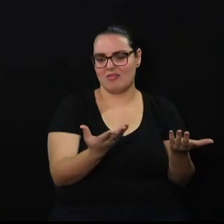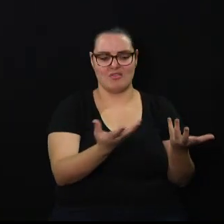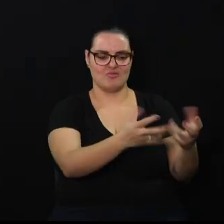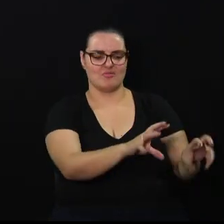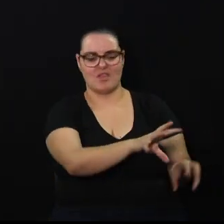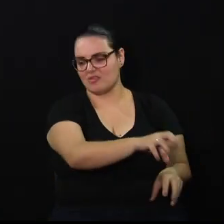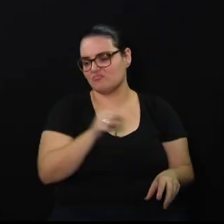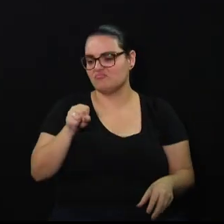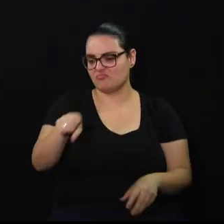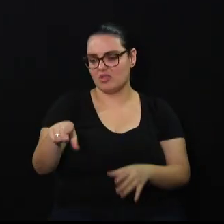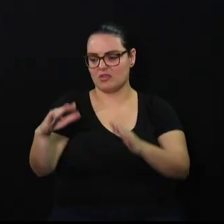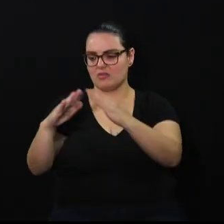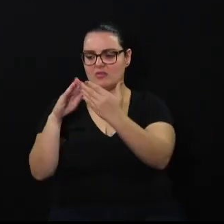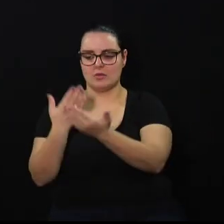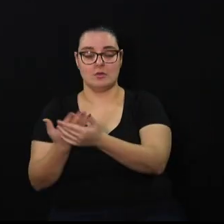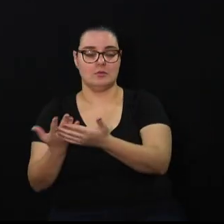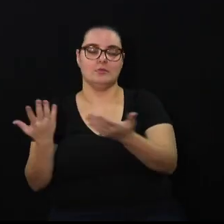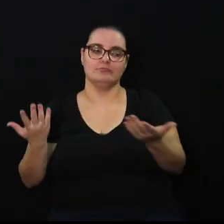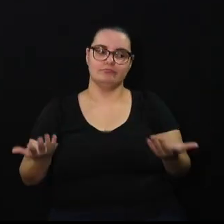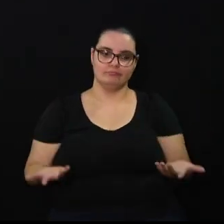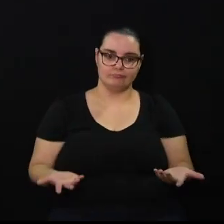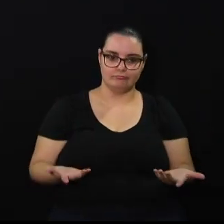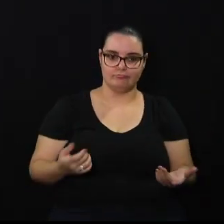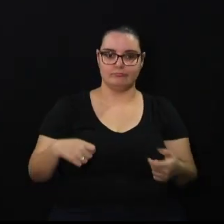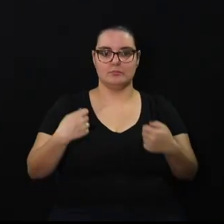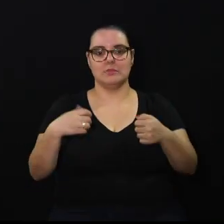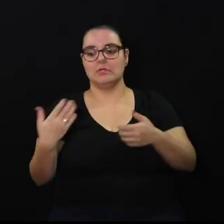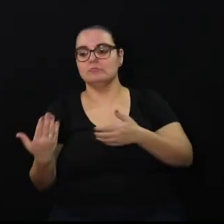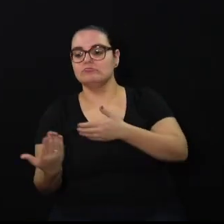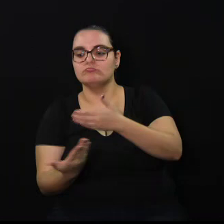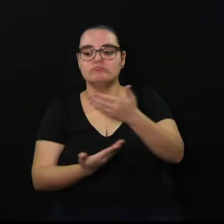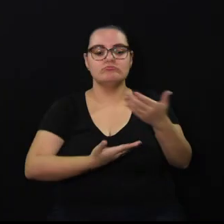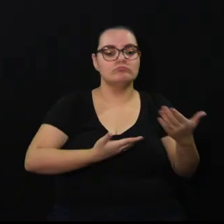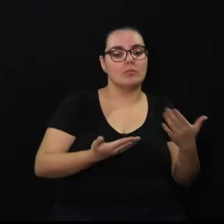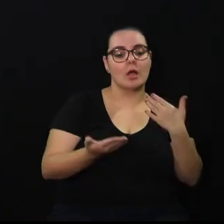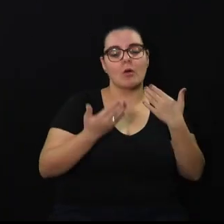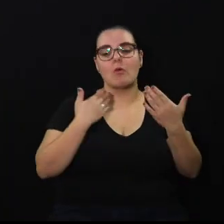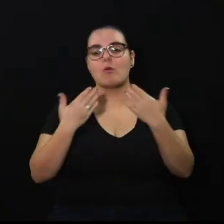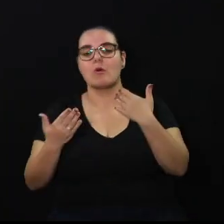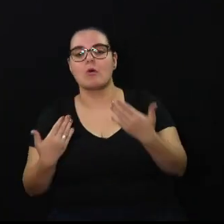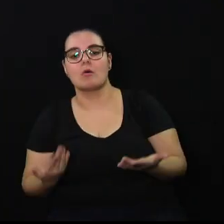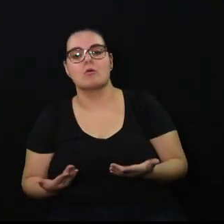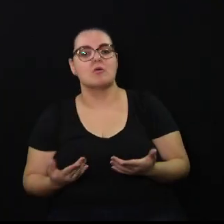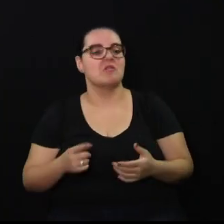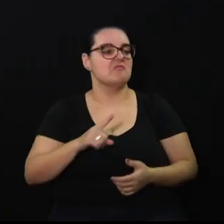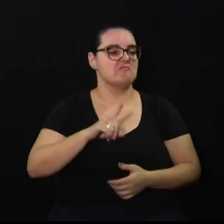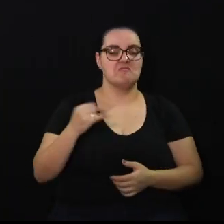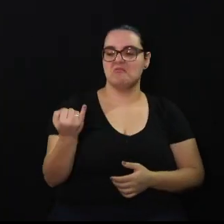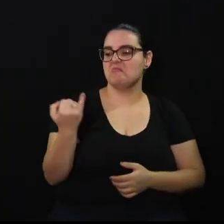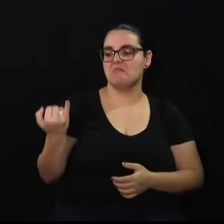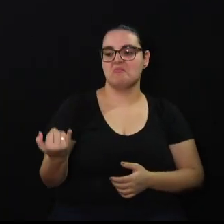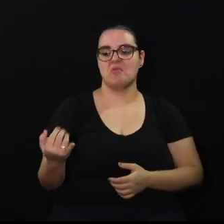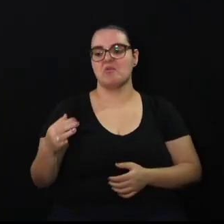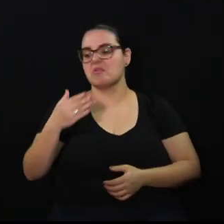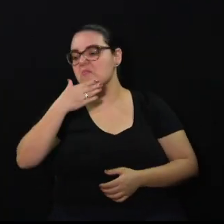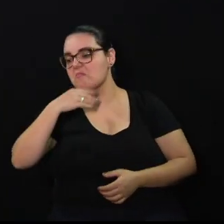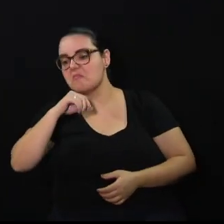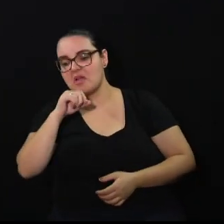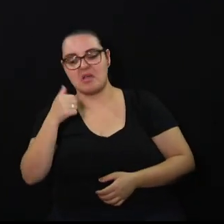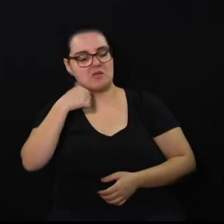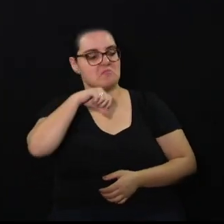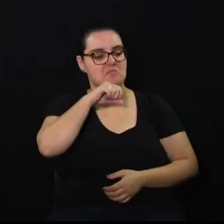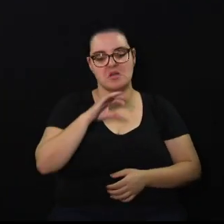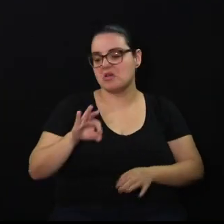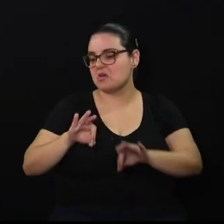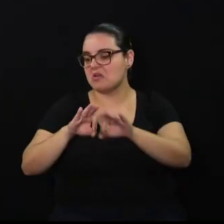para o bem estar da criança não importa a mãe não importa o pai me importa família professor escola a gente